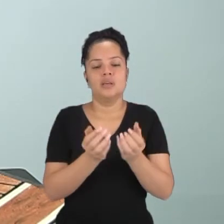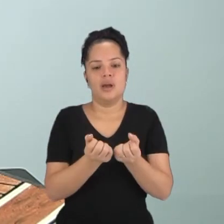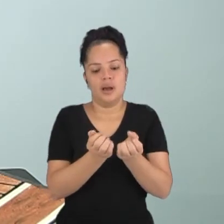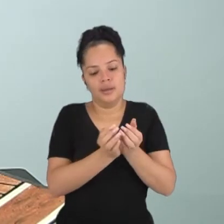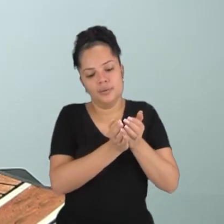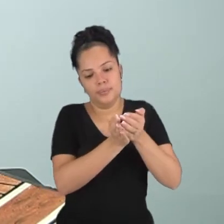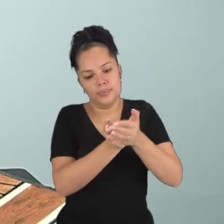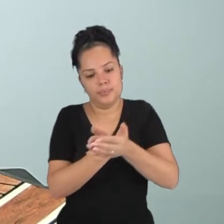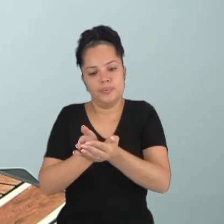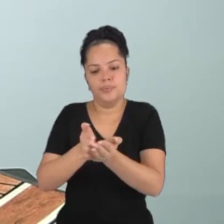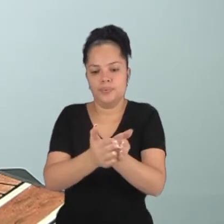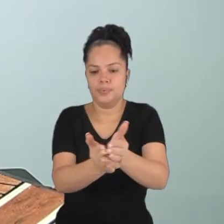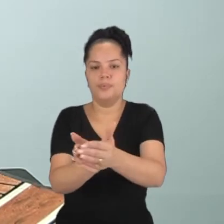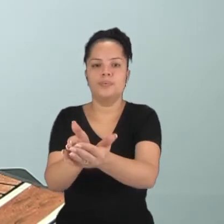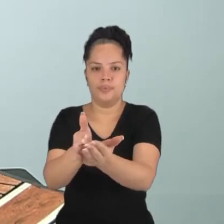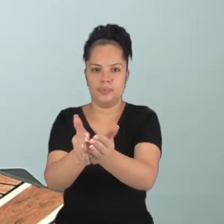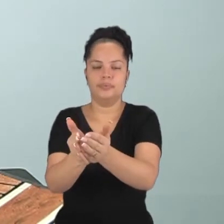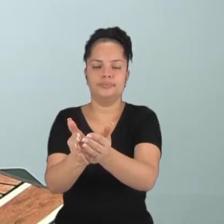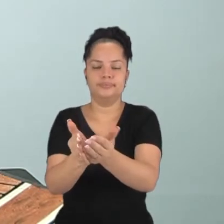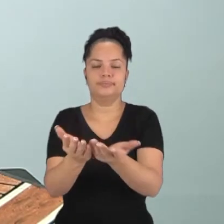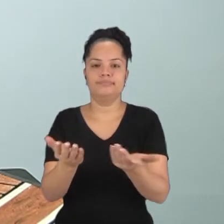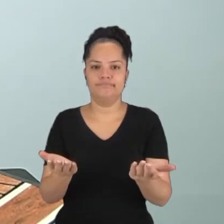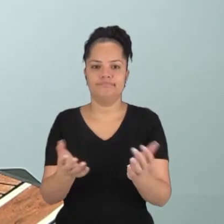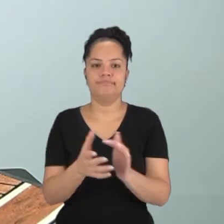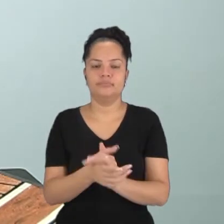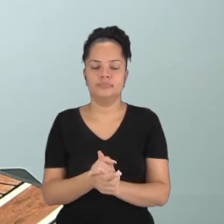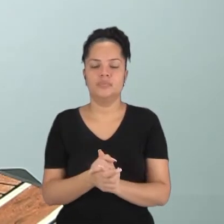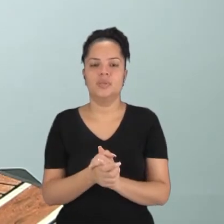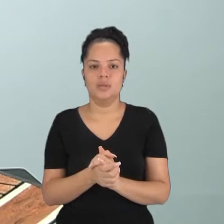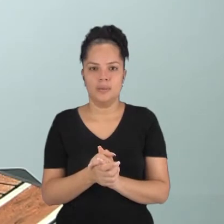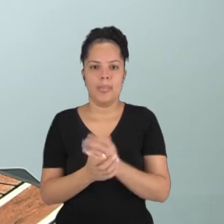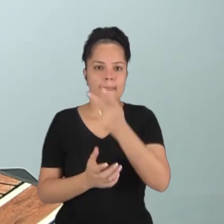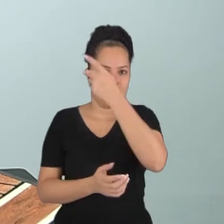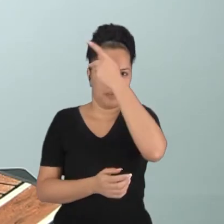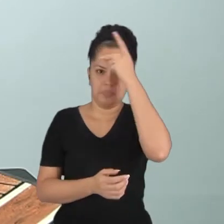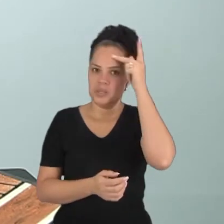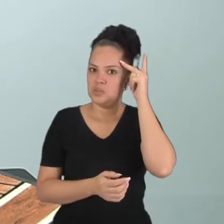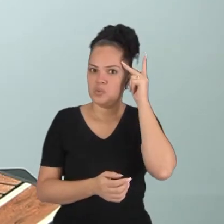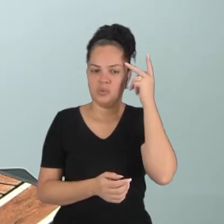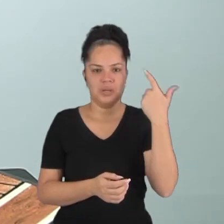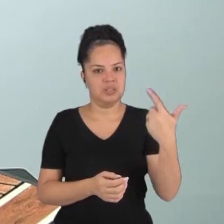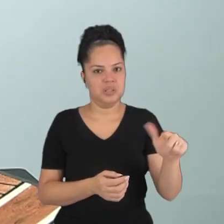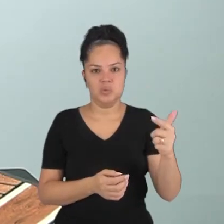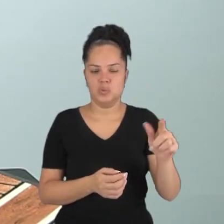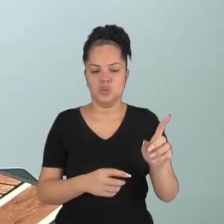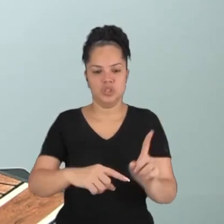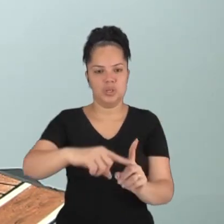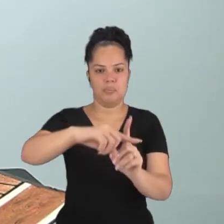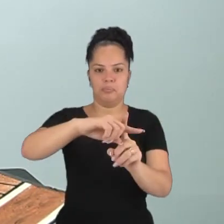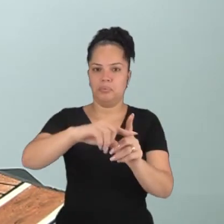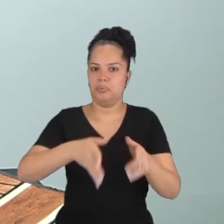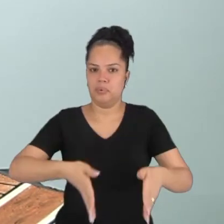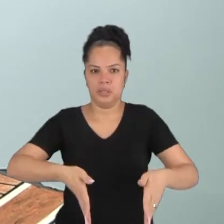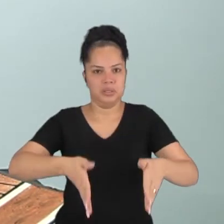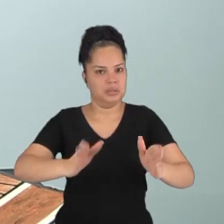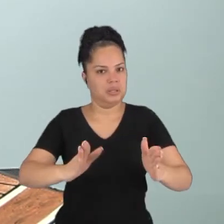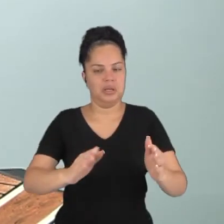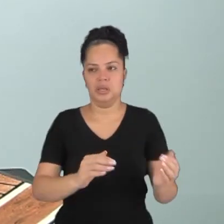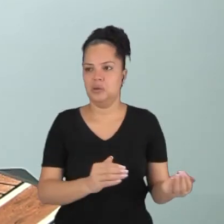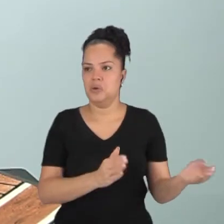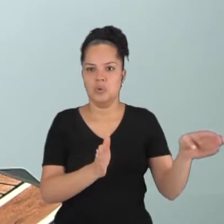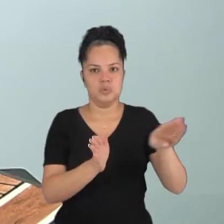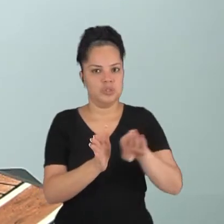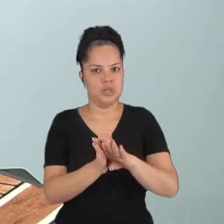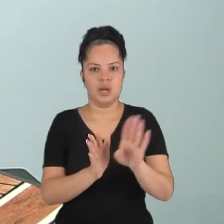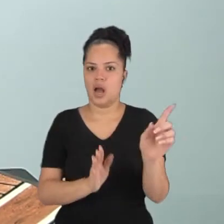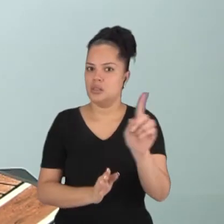das pessoas, né? As pessoas não, nem o enterro, nem esperava chegar, né, no Brasil ou